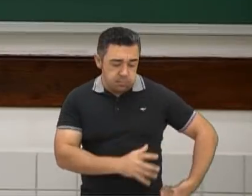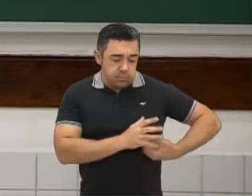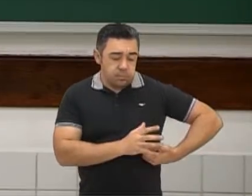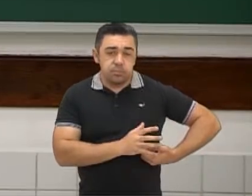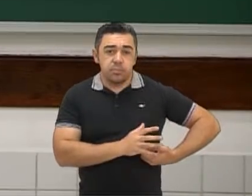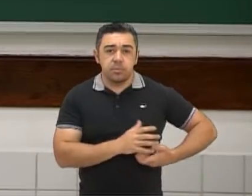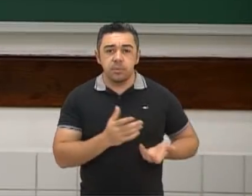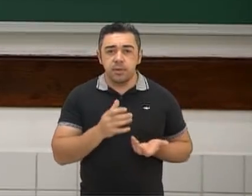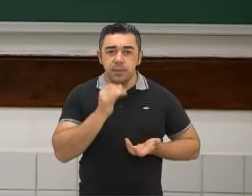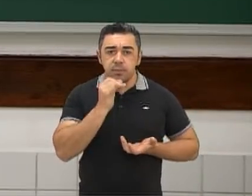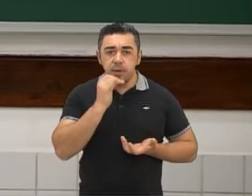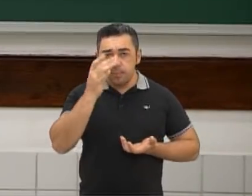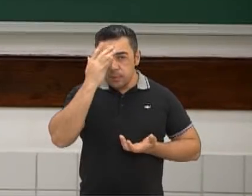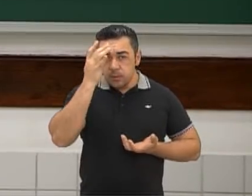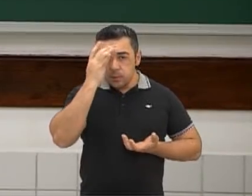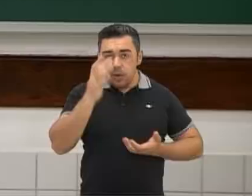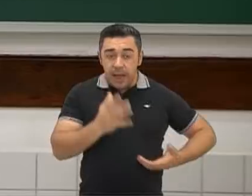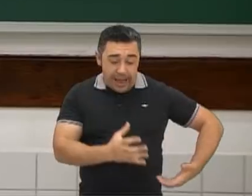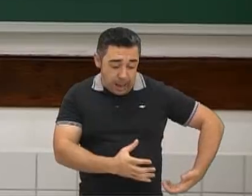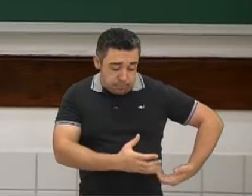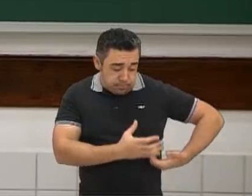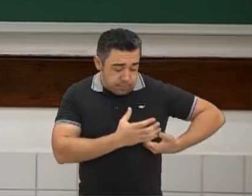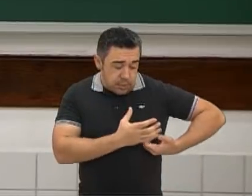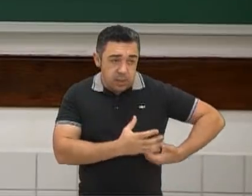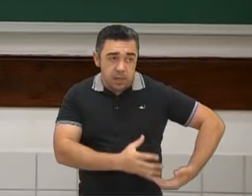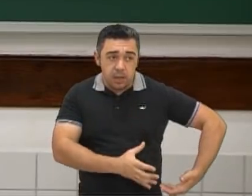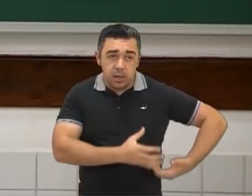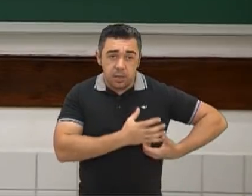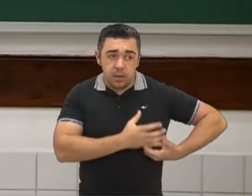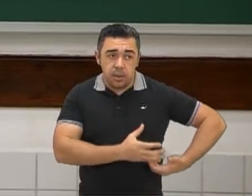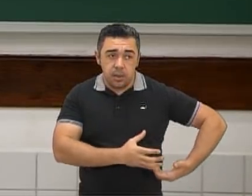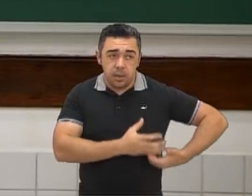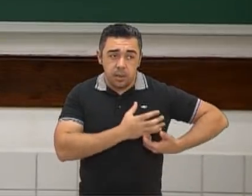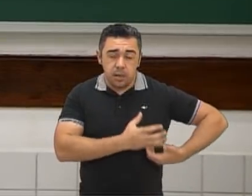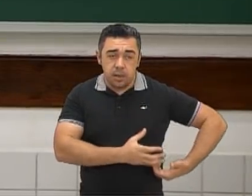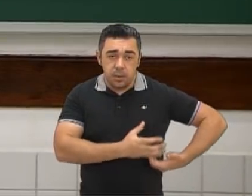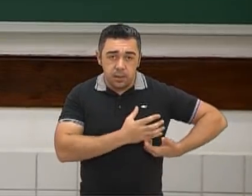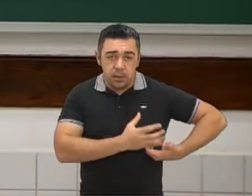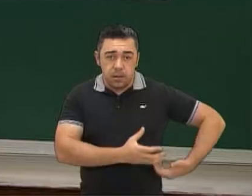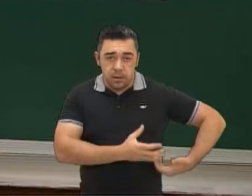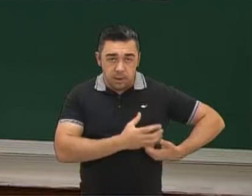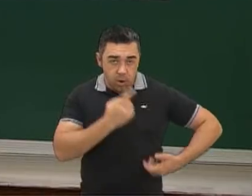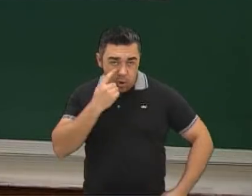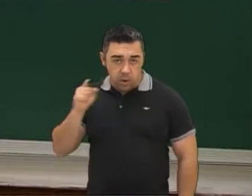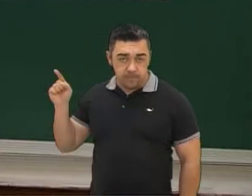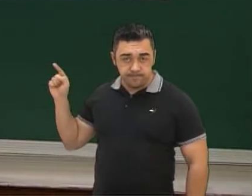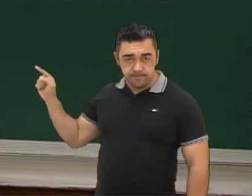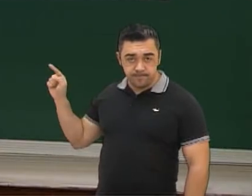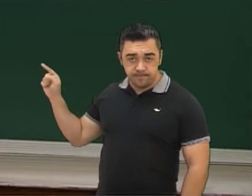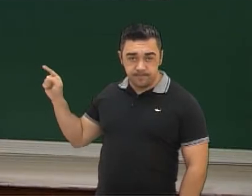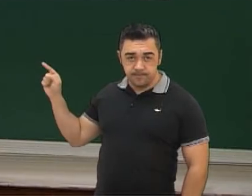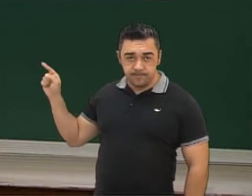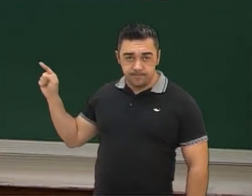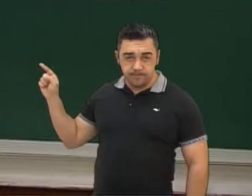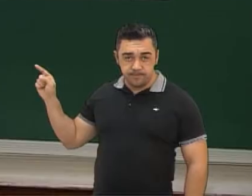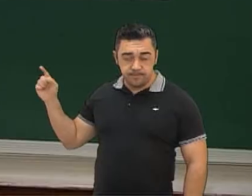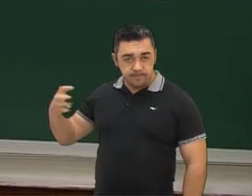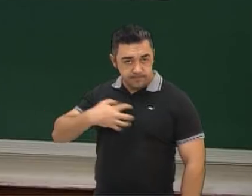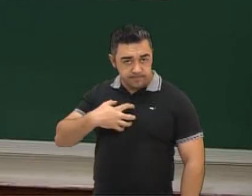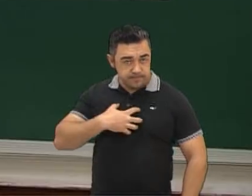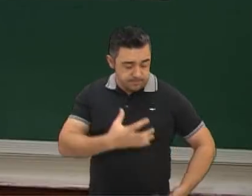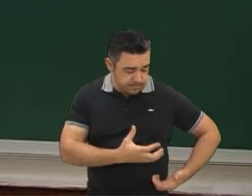o jogador acaba abraçando a bola neste movimento aqui, dessa